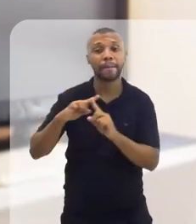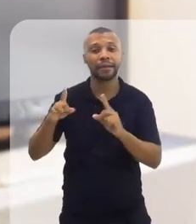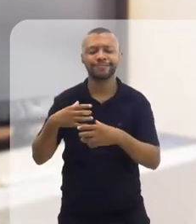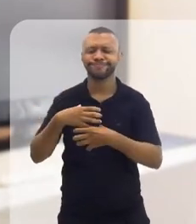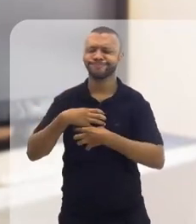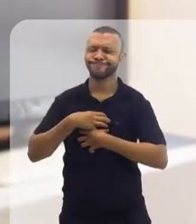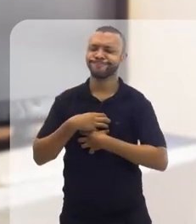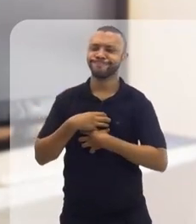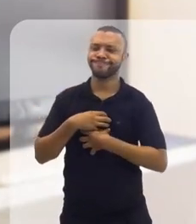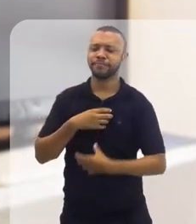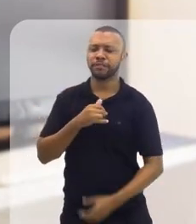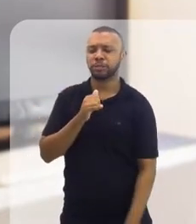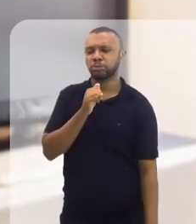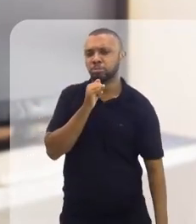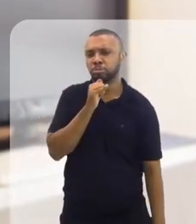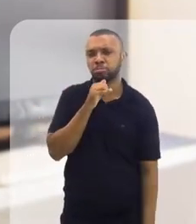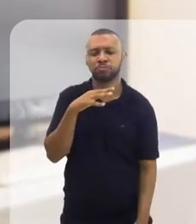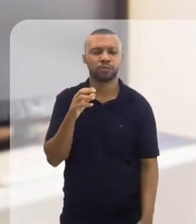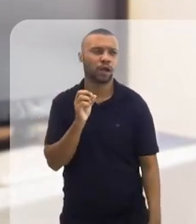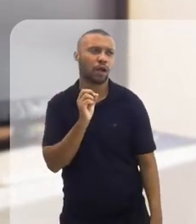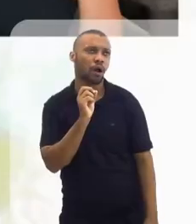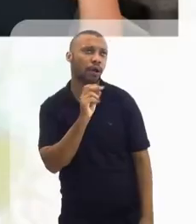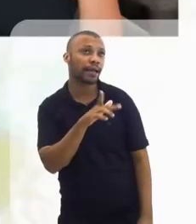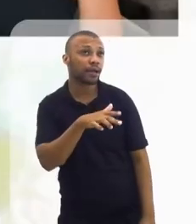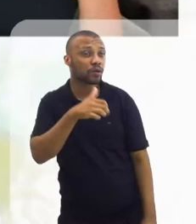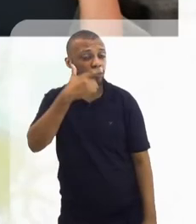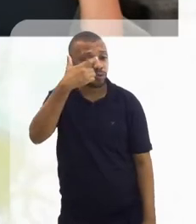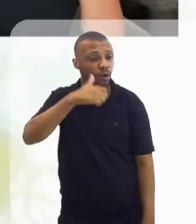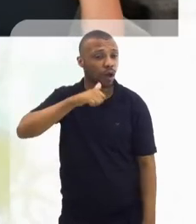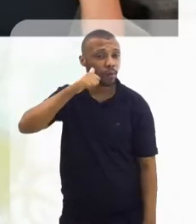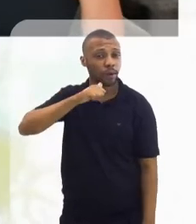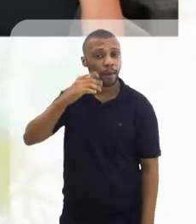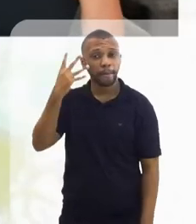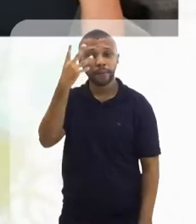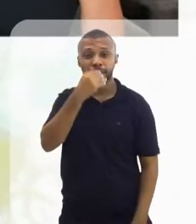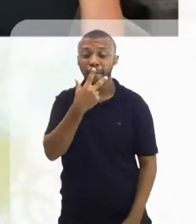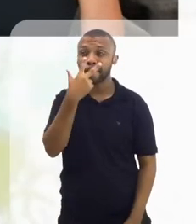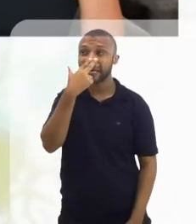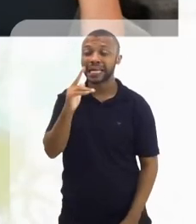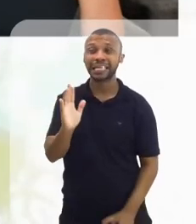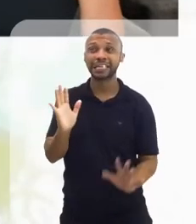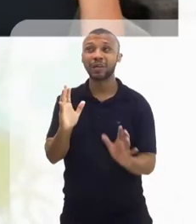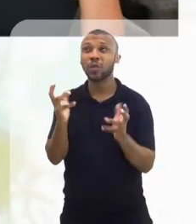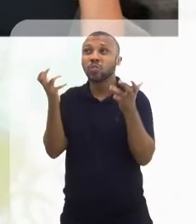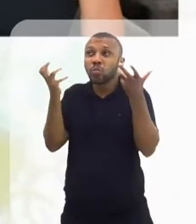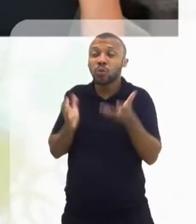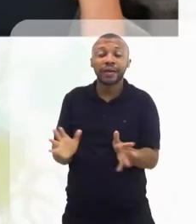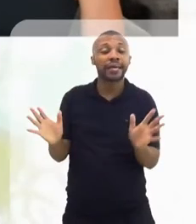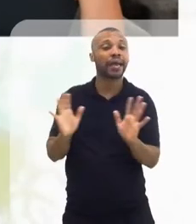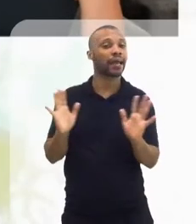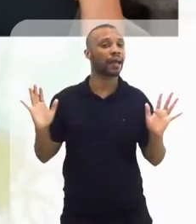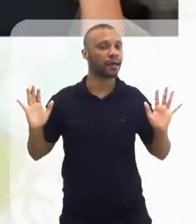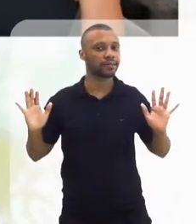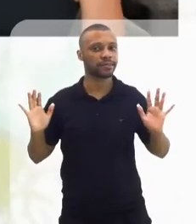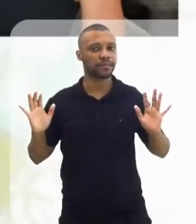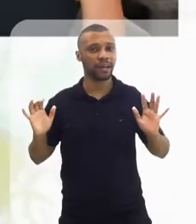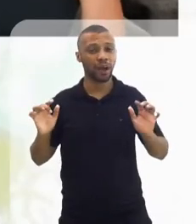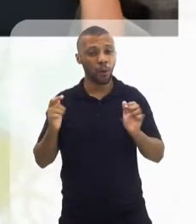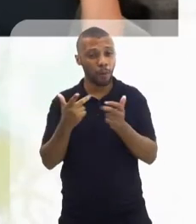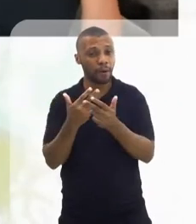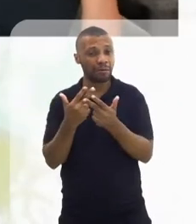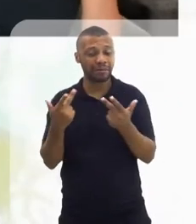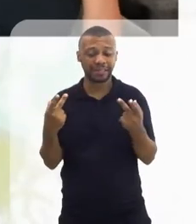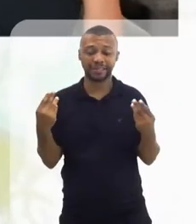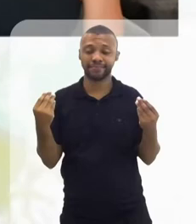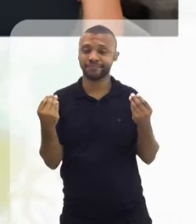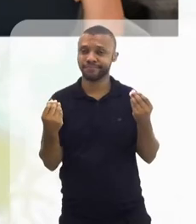me bate é uma dor quando você diz: ah, eu sou uma mulher bonita, mas parece que você não, nem queria ser, porque,